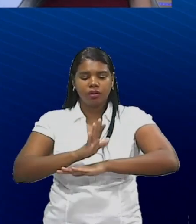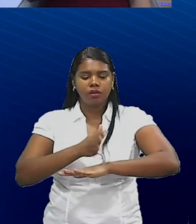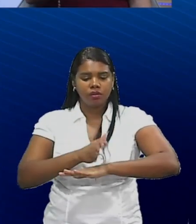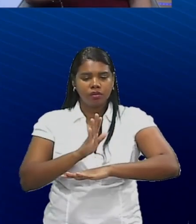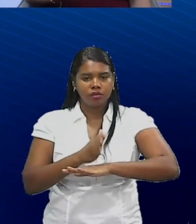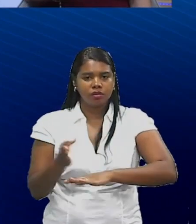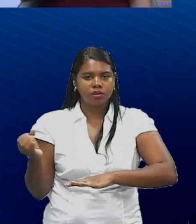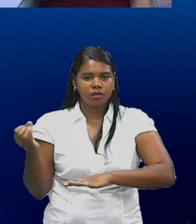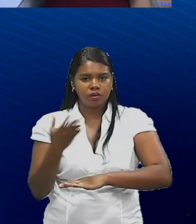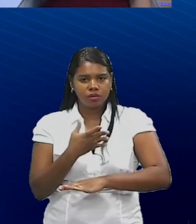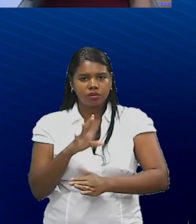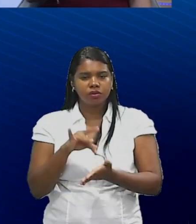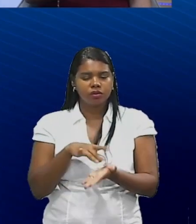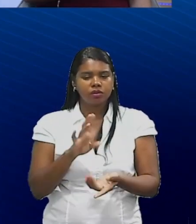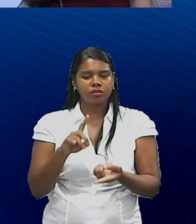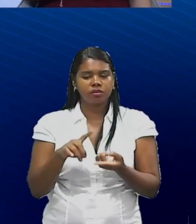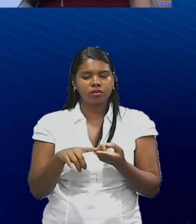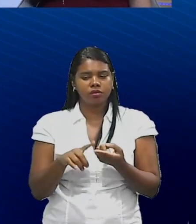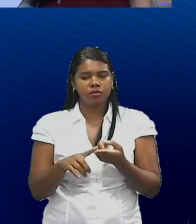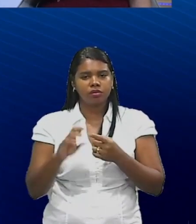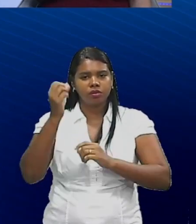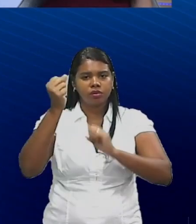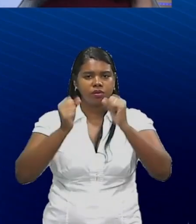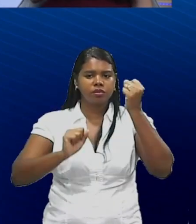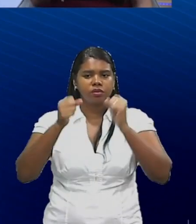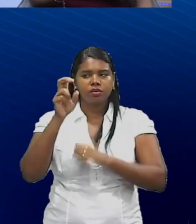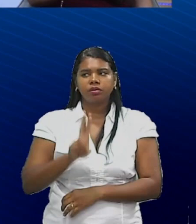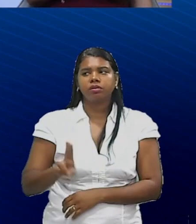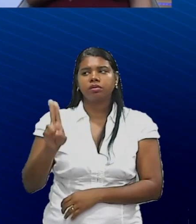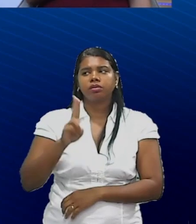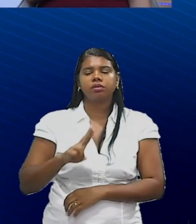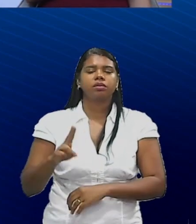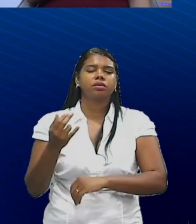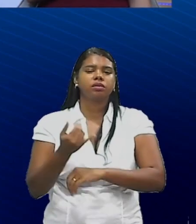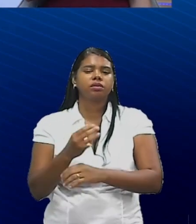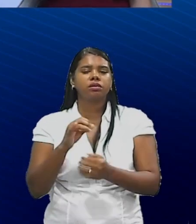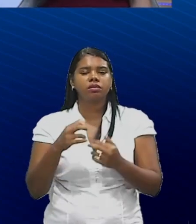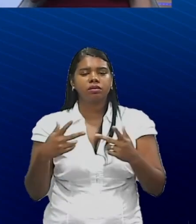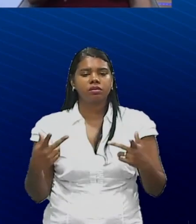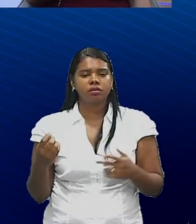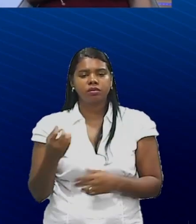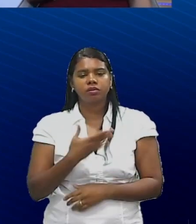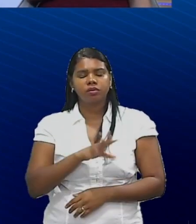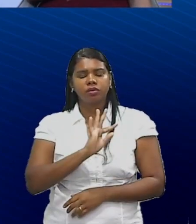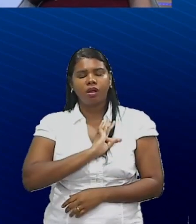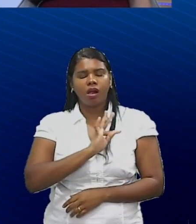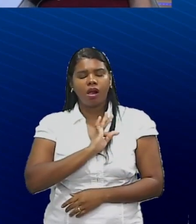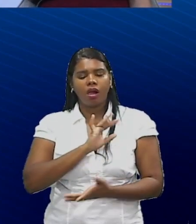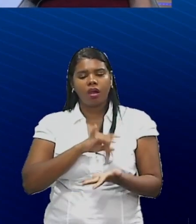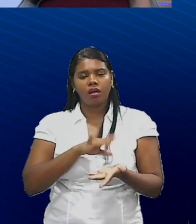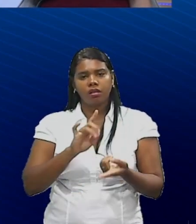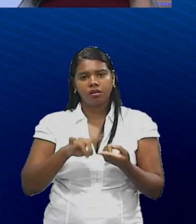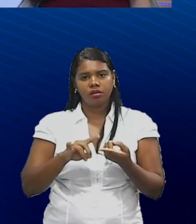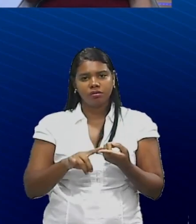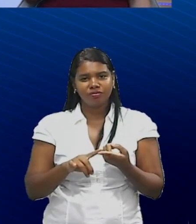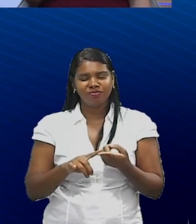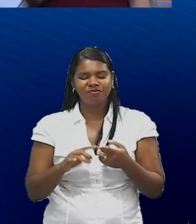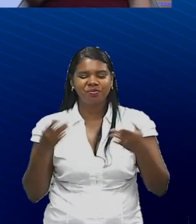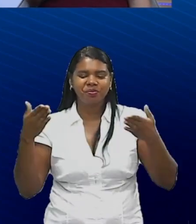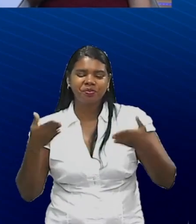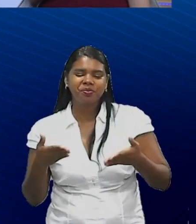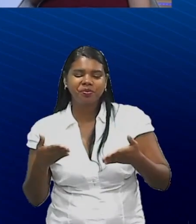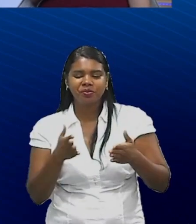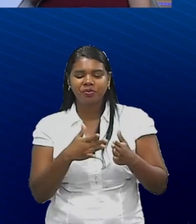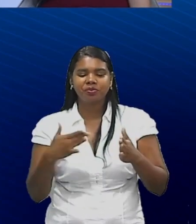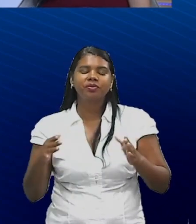novas práticas, boas práticas de fabricação, utilização de ferramentas, né, técnicas. Abordagem de